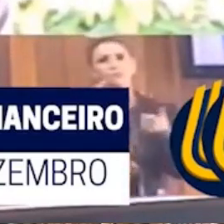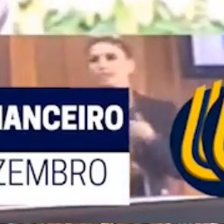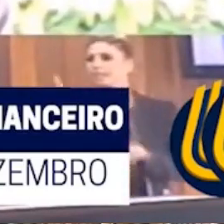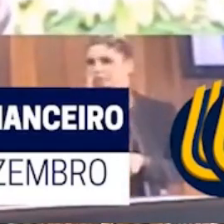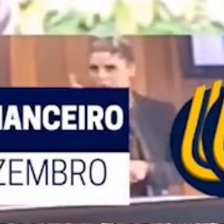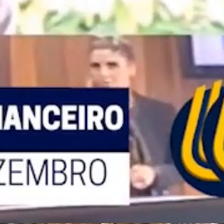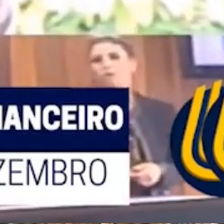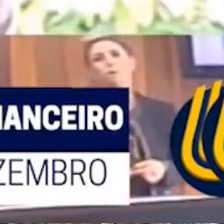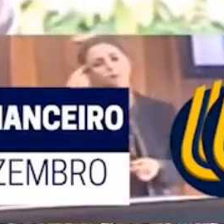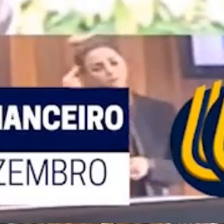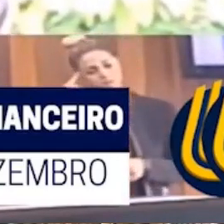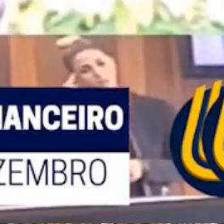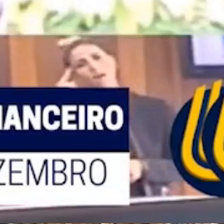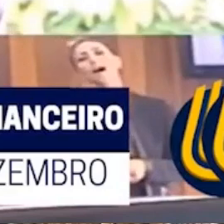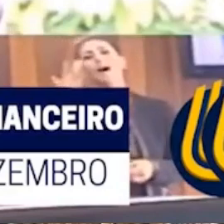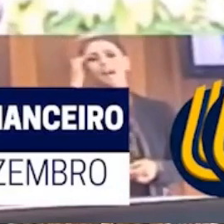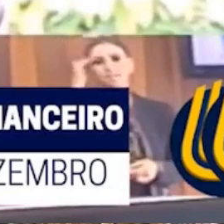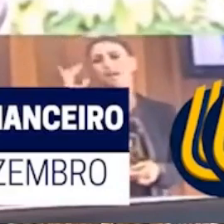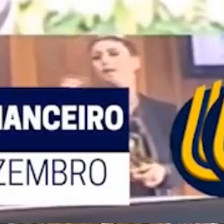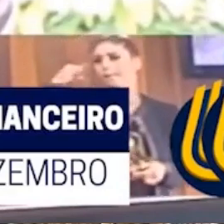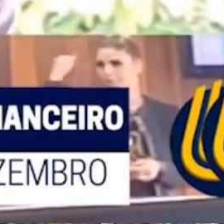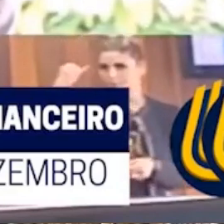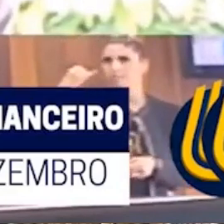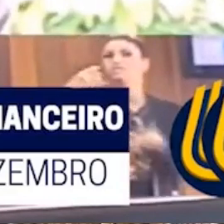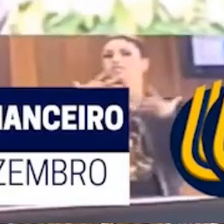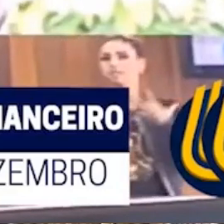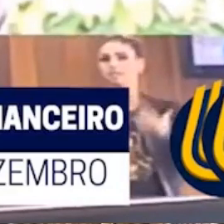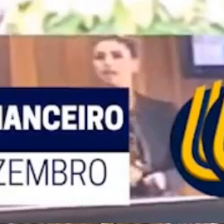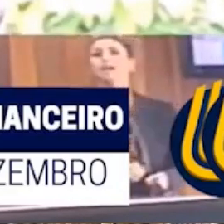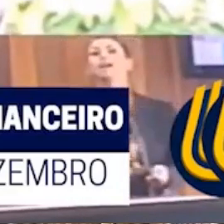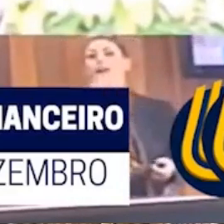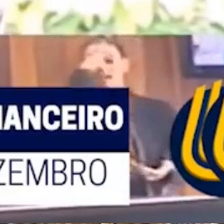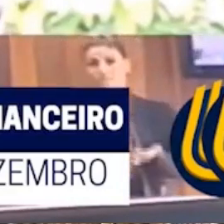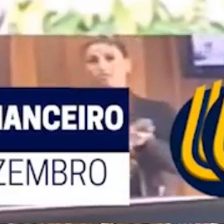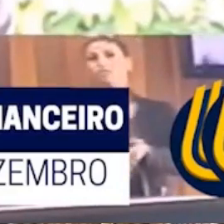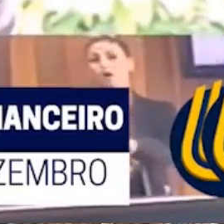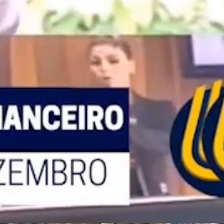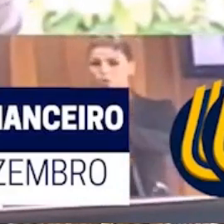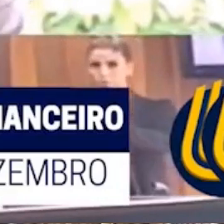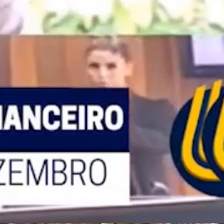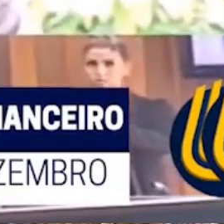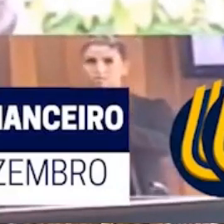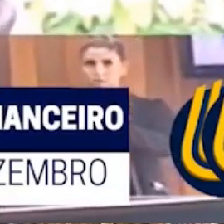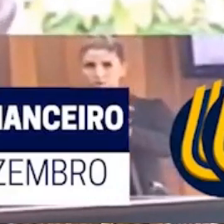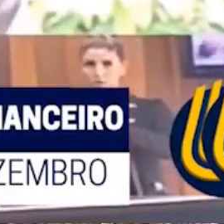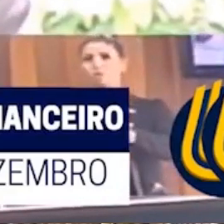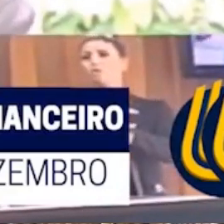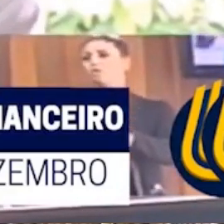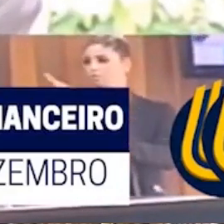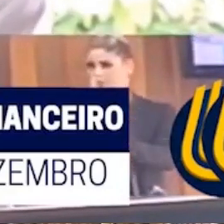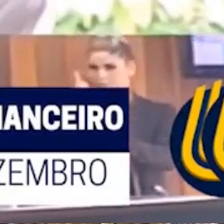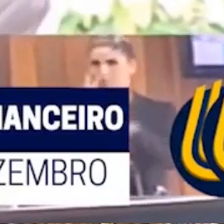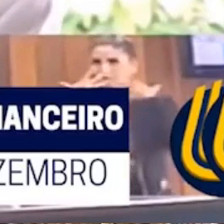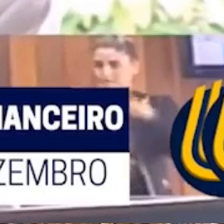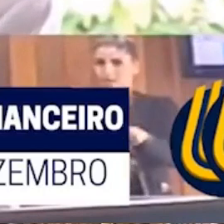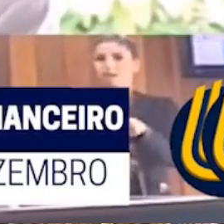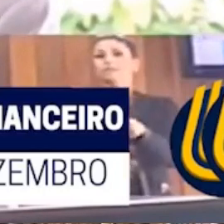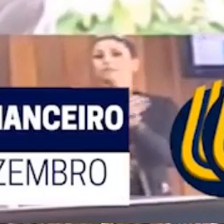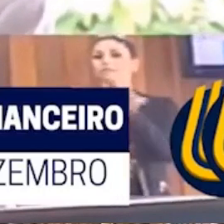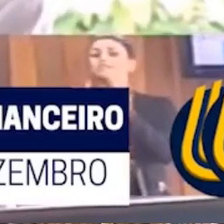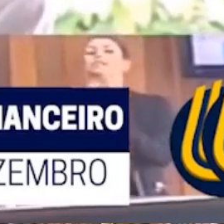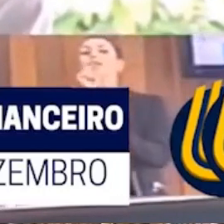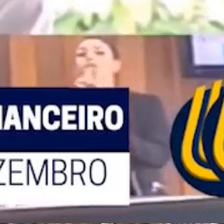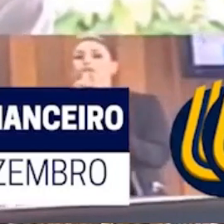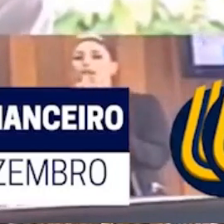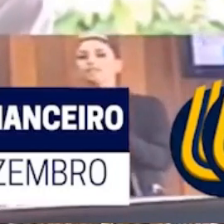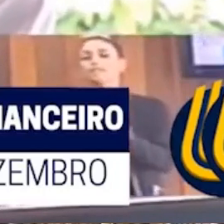muito rapidamente decidir, da constituição oficial deste fundo, começaremos a ter